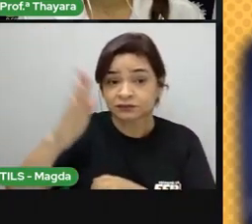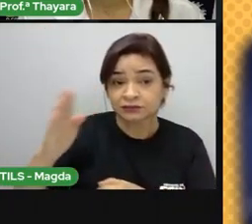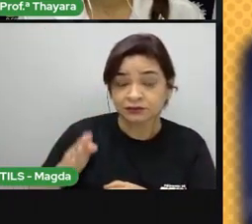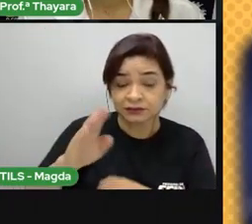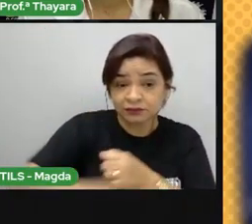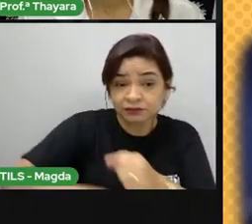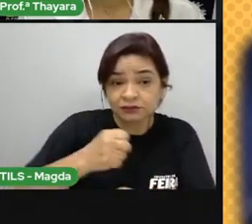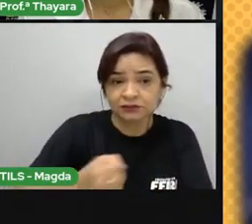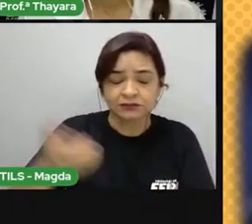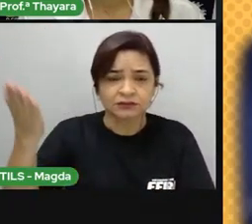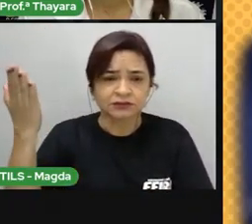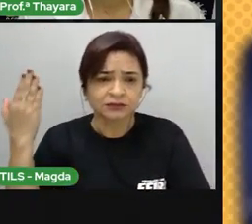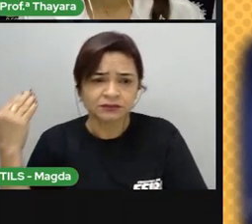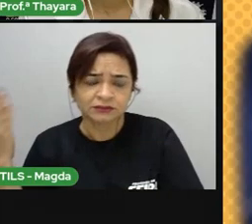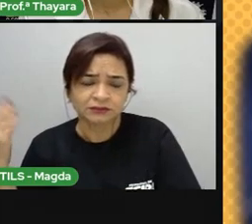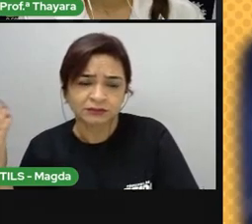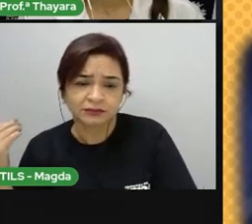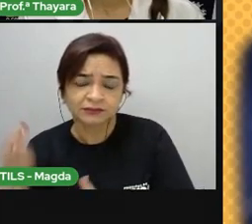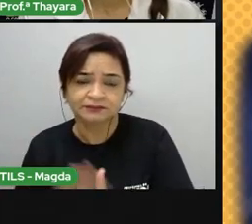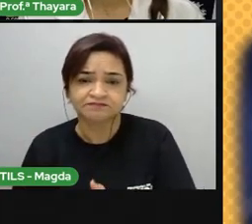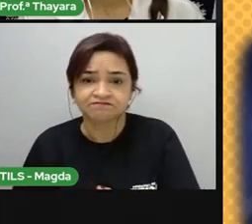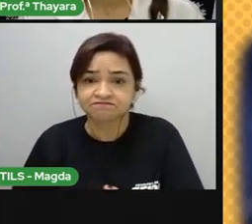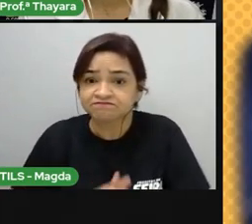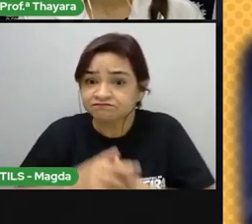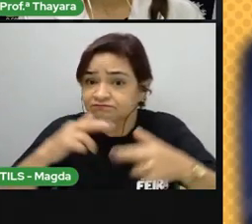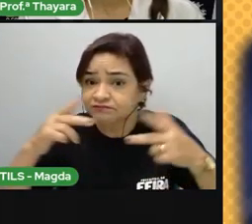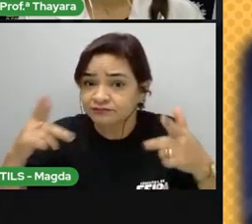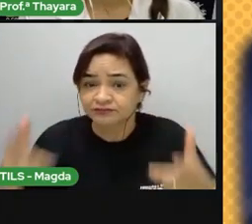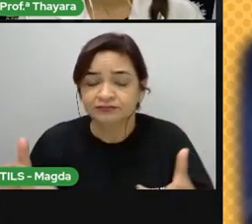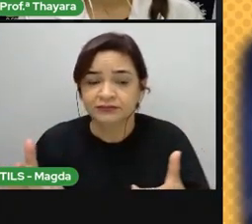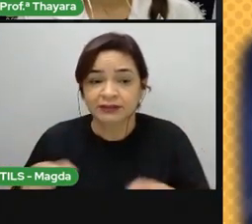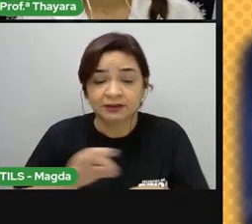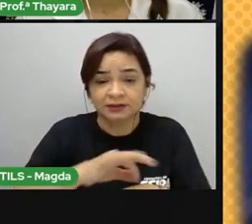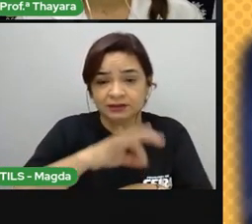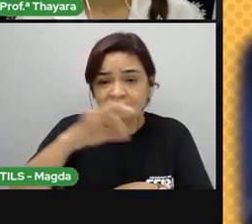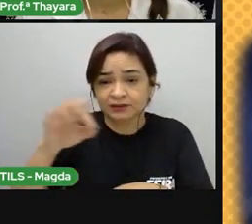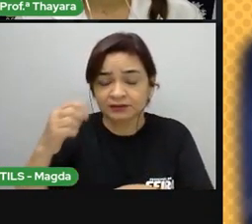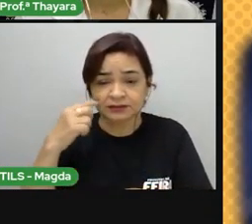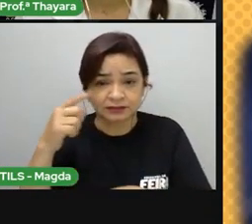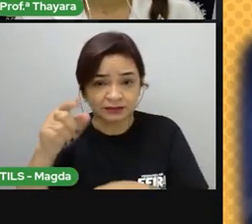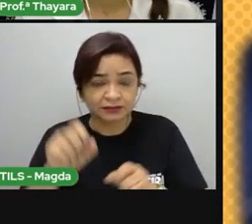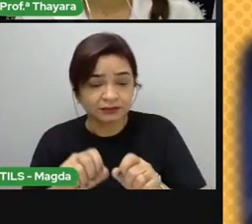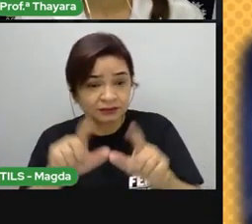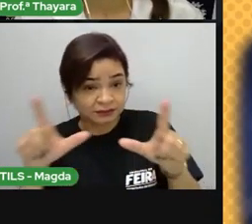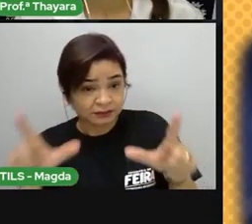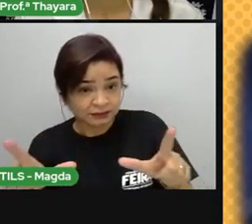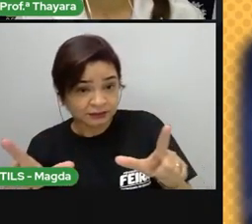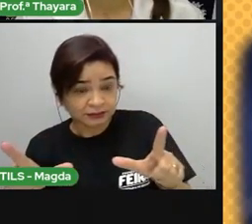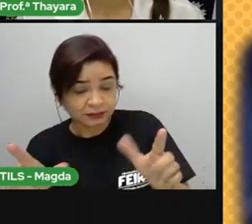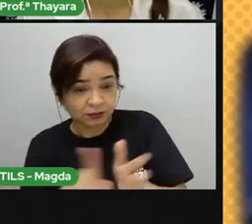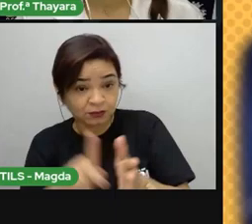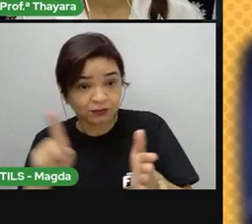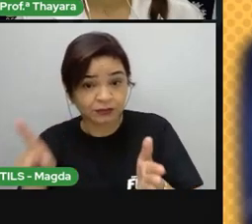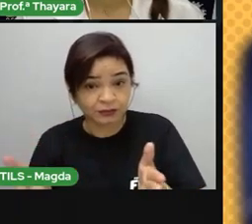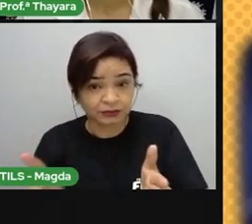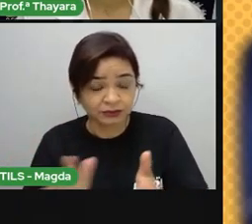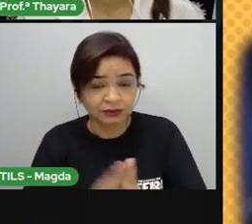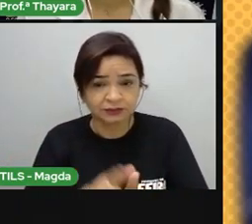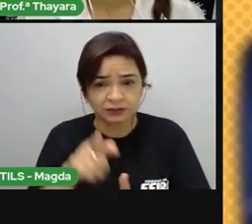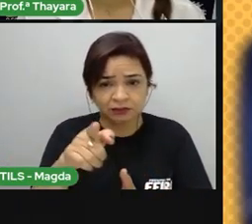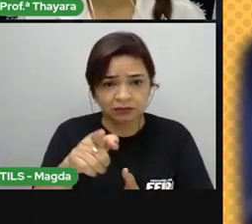o principal responsável pelo recorde de asteroides descobertos foi o programa Catalina Sky Survey, que utiliza 3 grandes